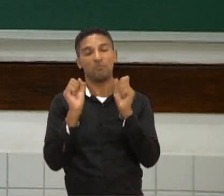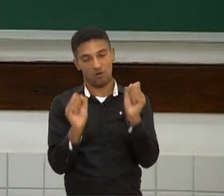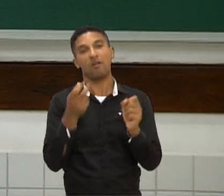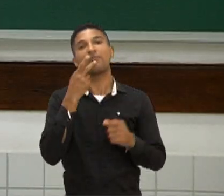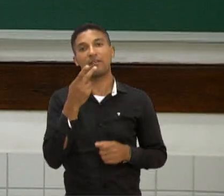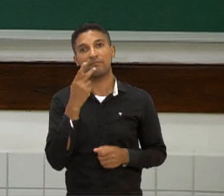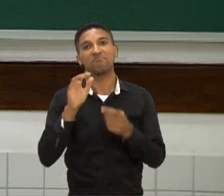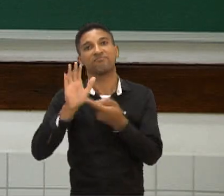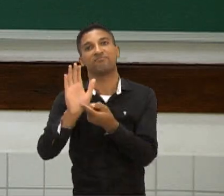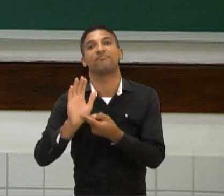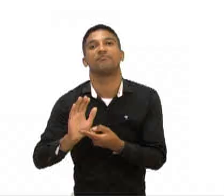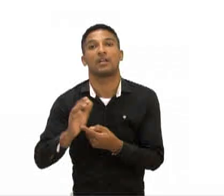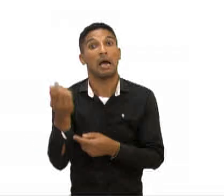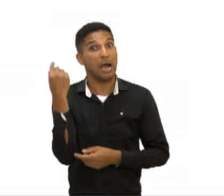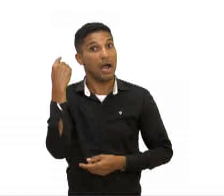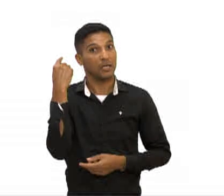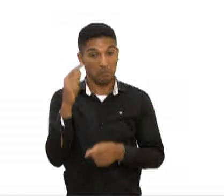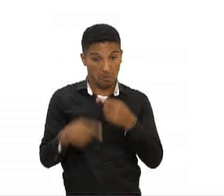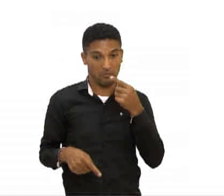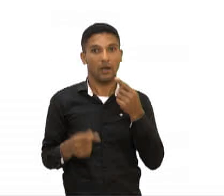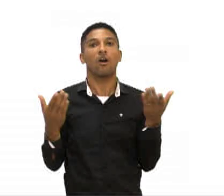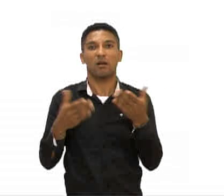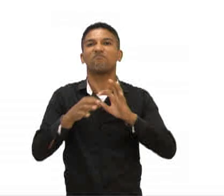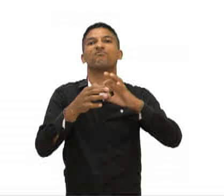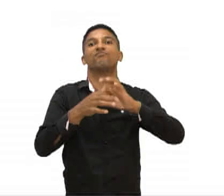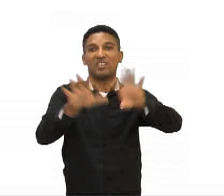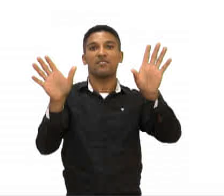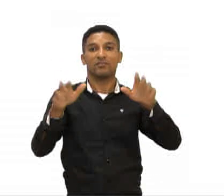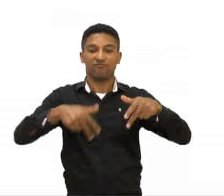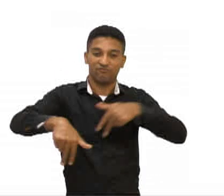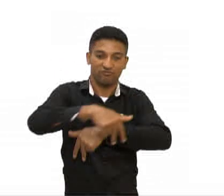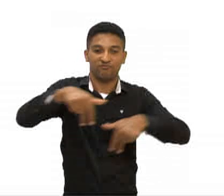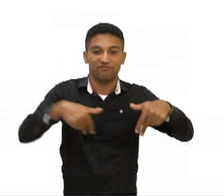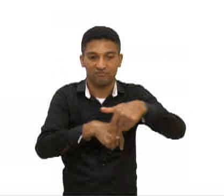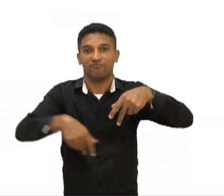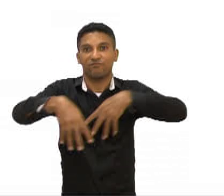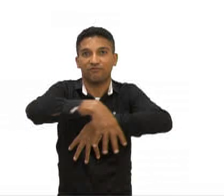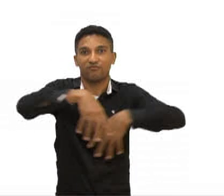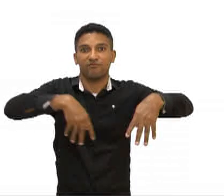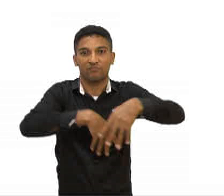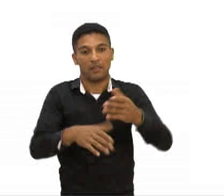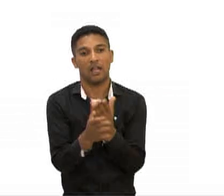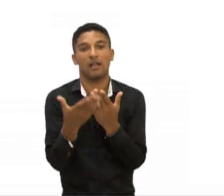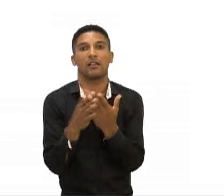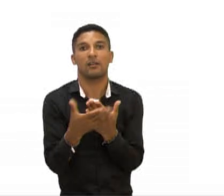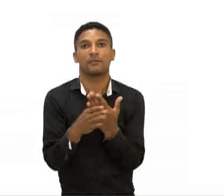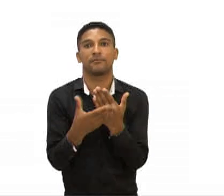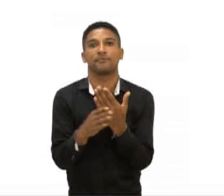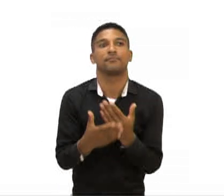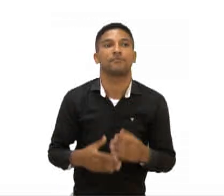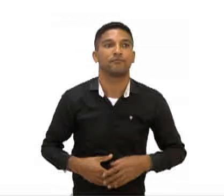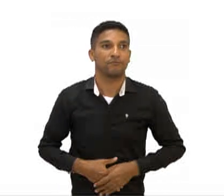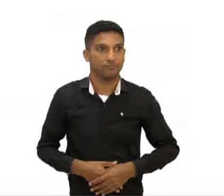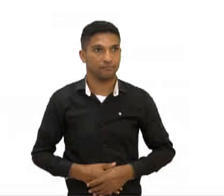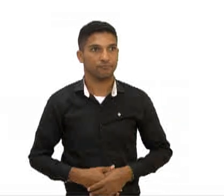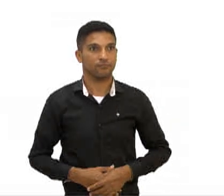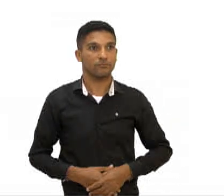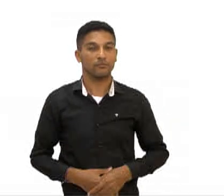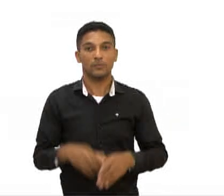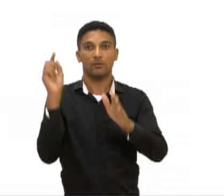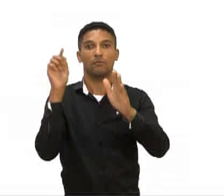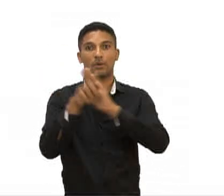Agora um quiz para vocês. A palavra samba provém de semba, um estilo de umbigada, dança típica